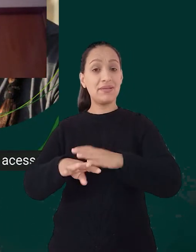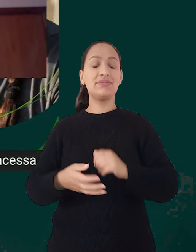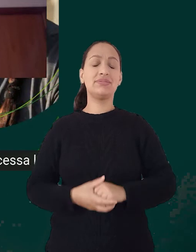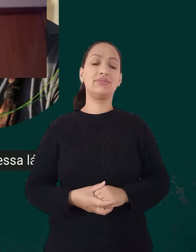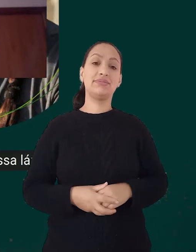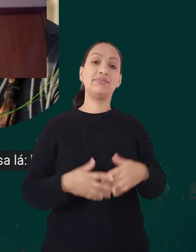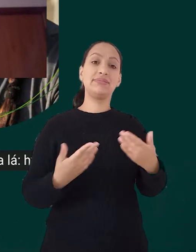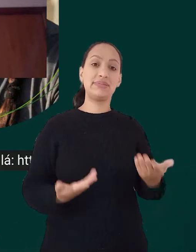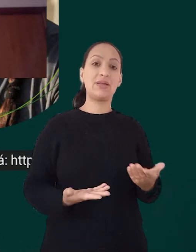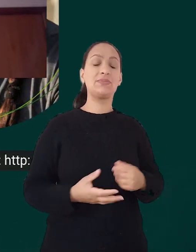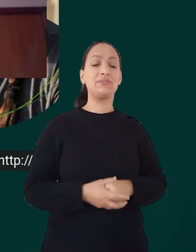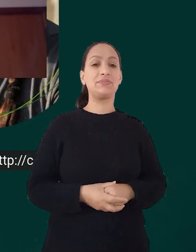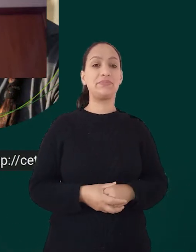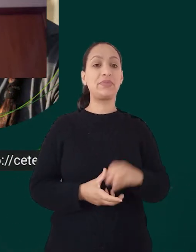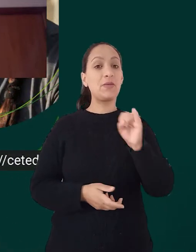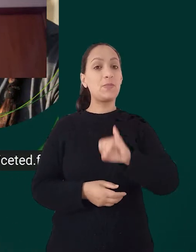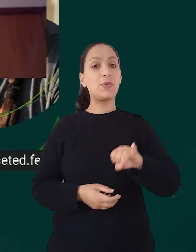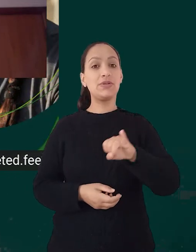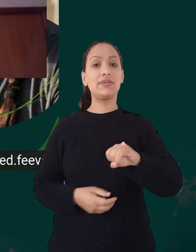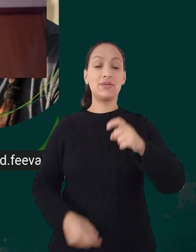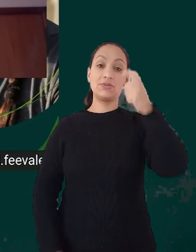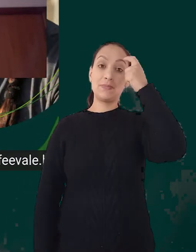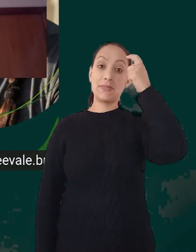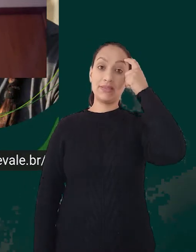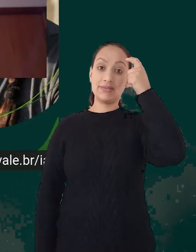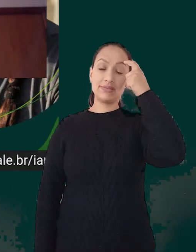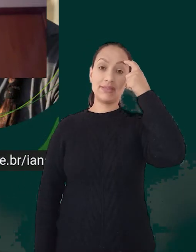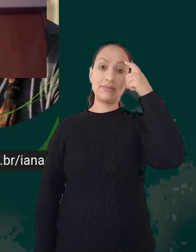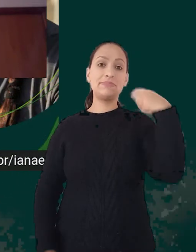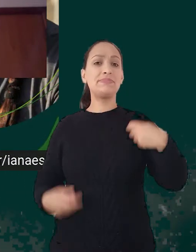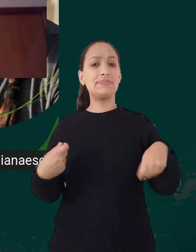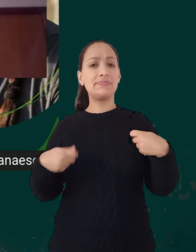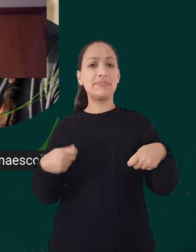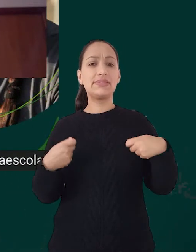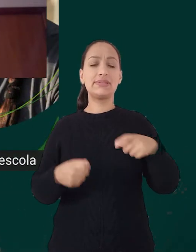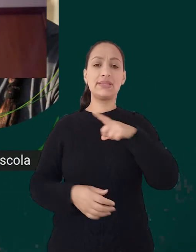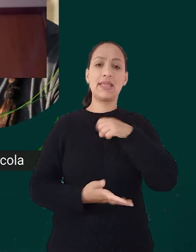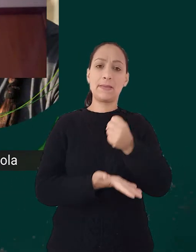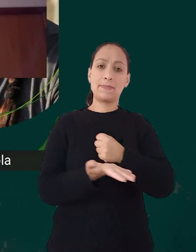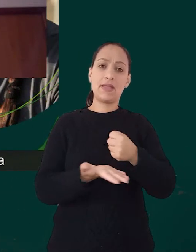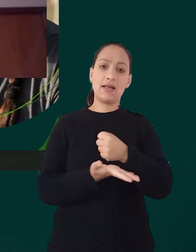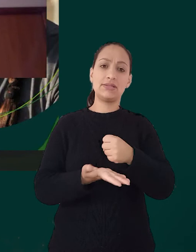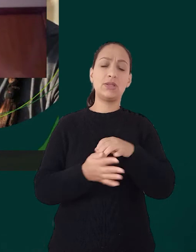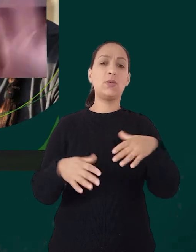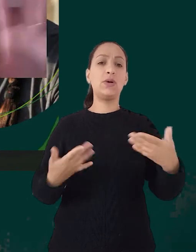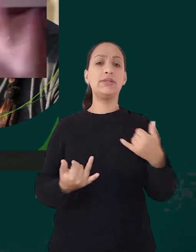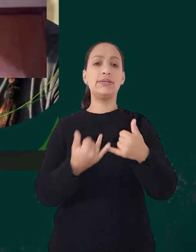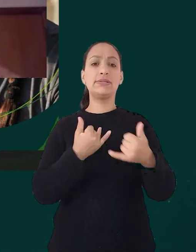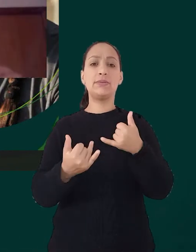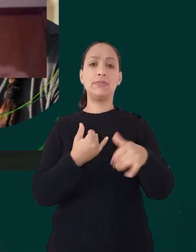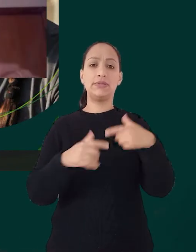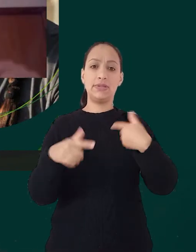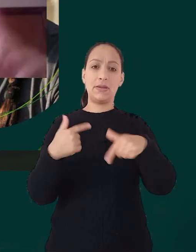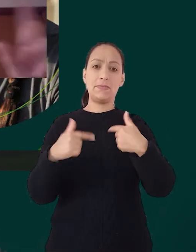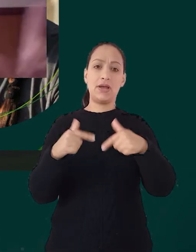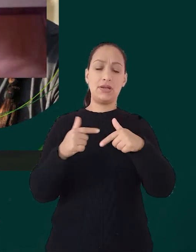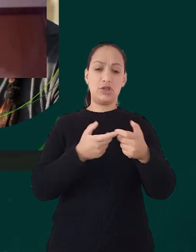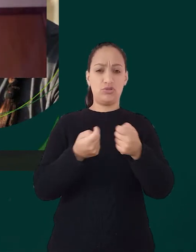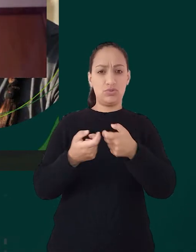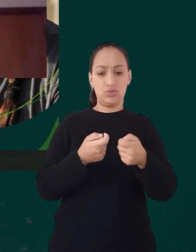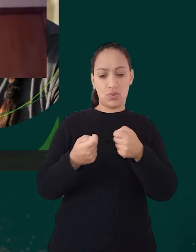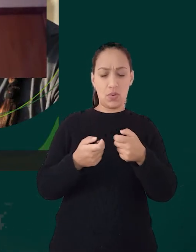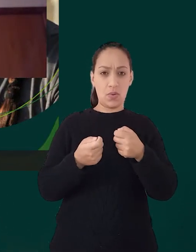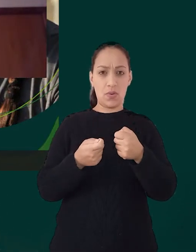Então, é importante, assim, a gente pensar, né, que a gente precisa ter essa base, porque quando, por exemplo, tu vai trabalhar lá no jogo com as questões